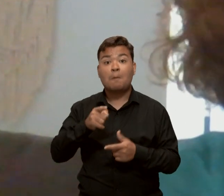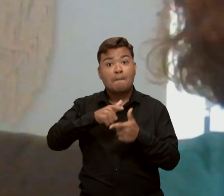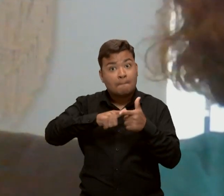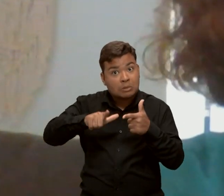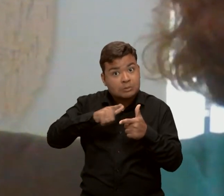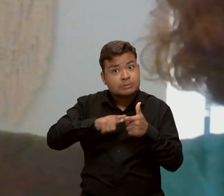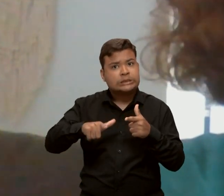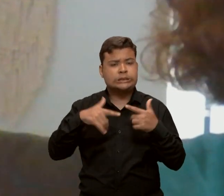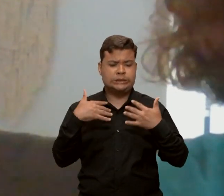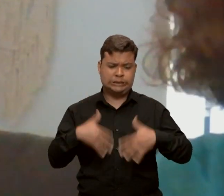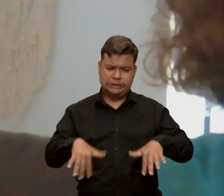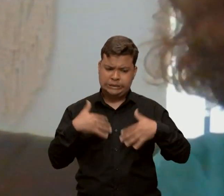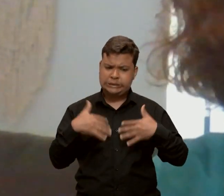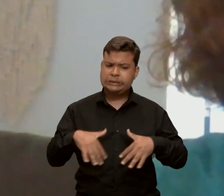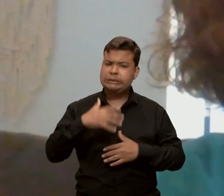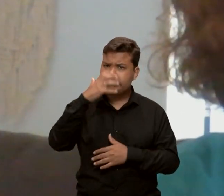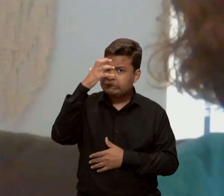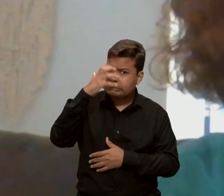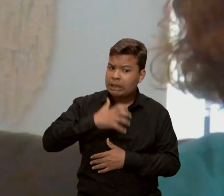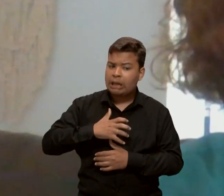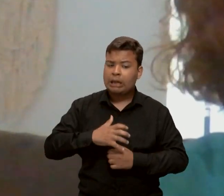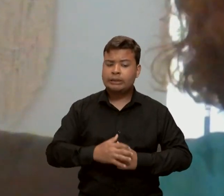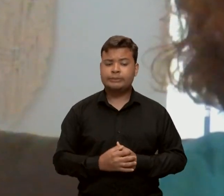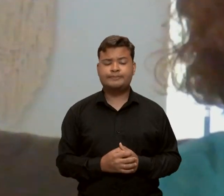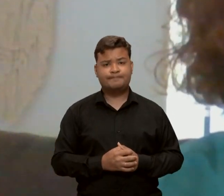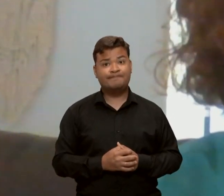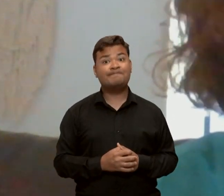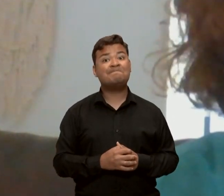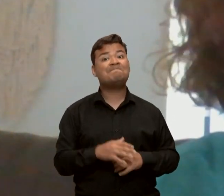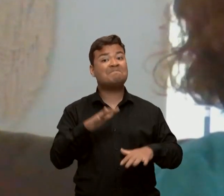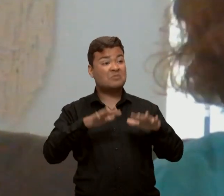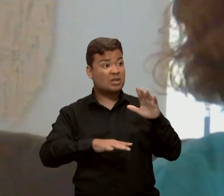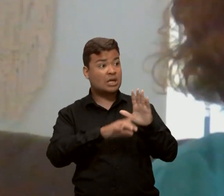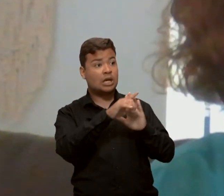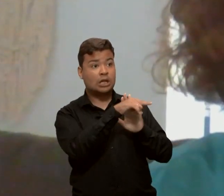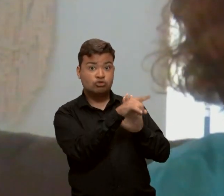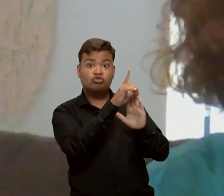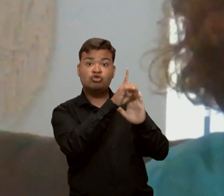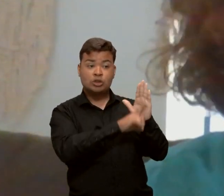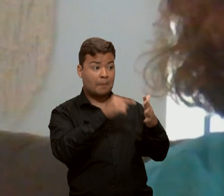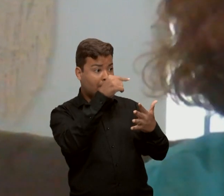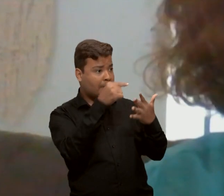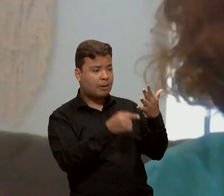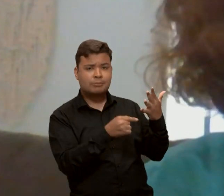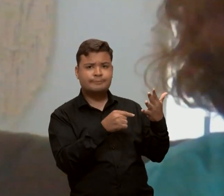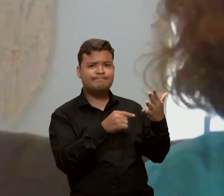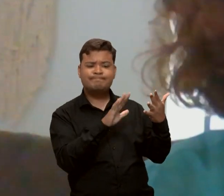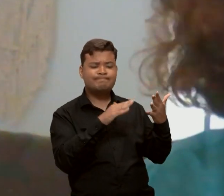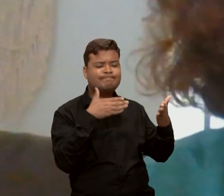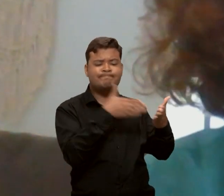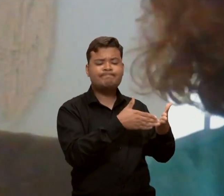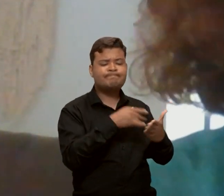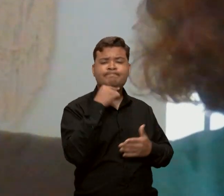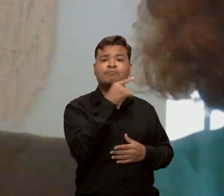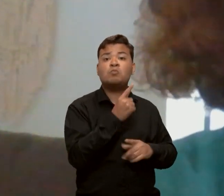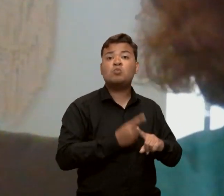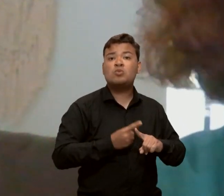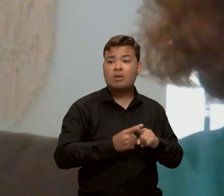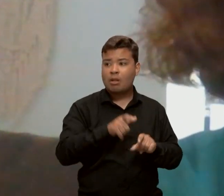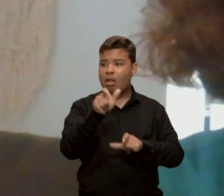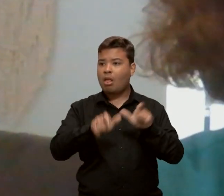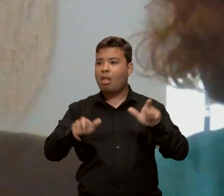vezes a falta do direito acontece por conta do capacitismo. Inclusive, a